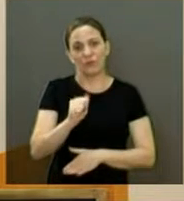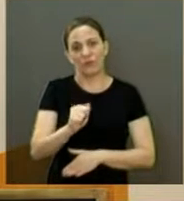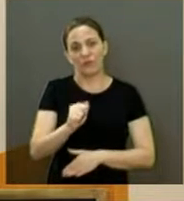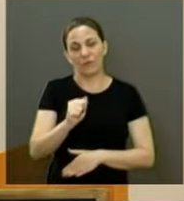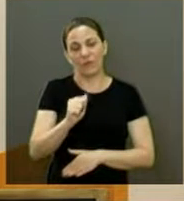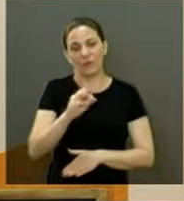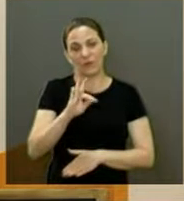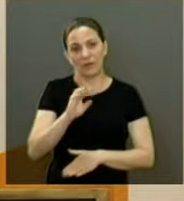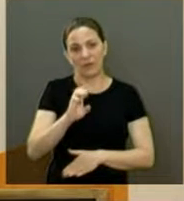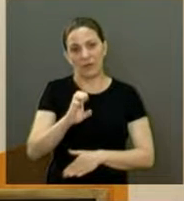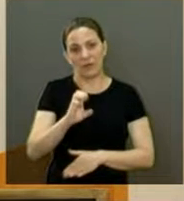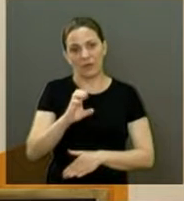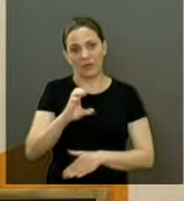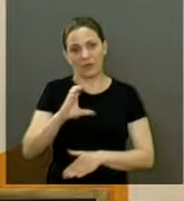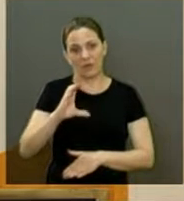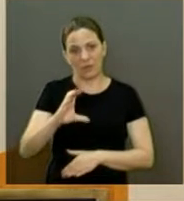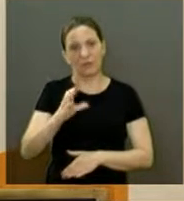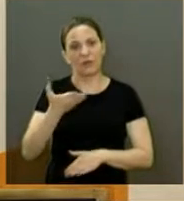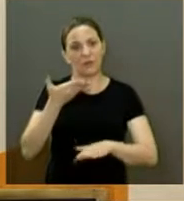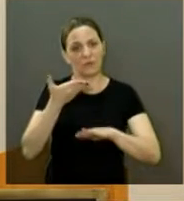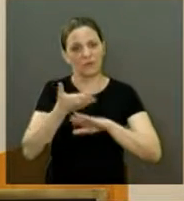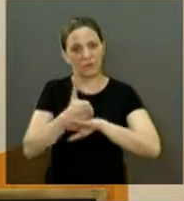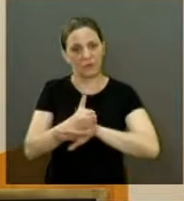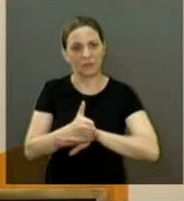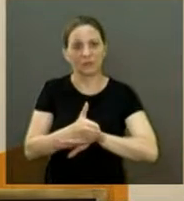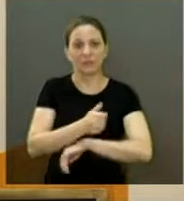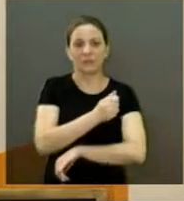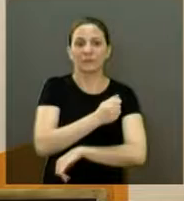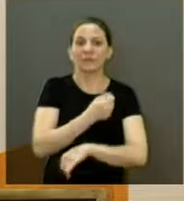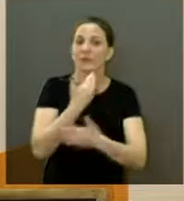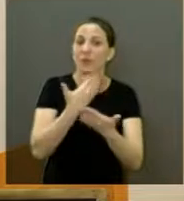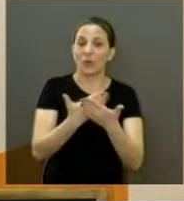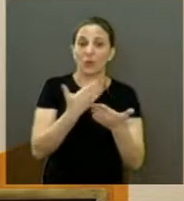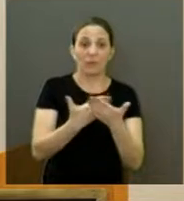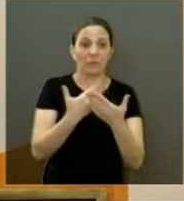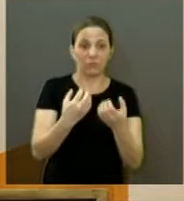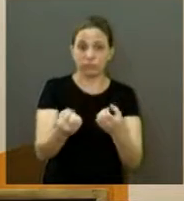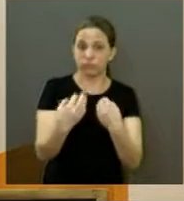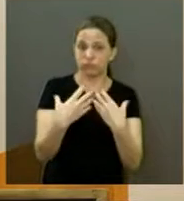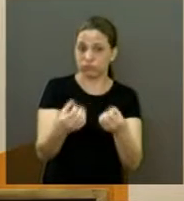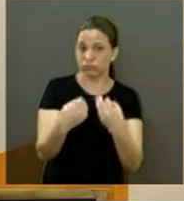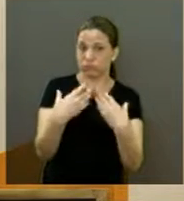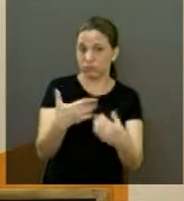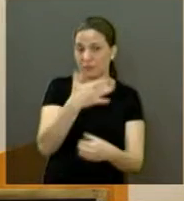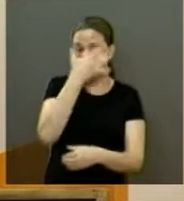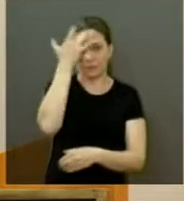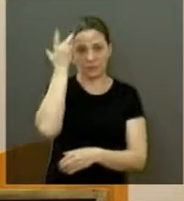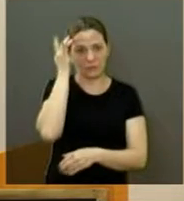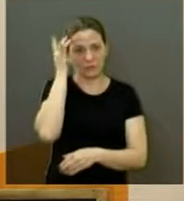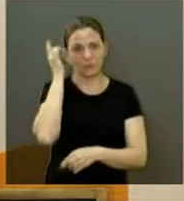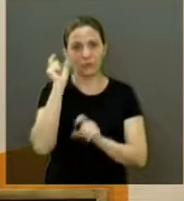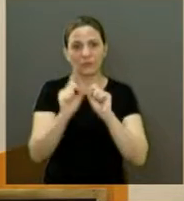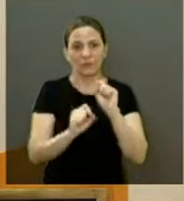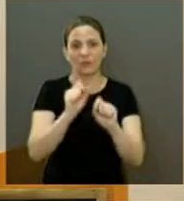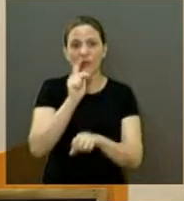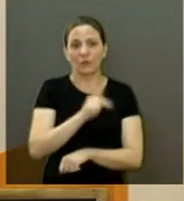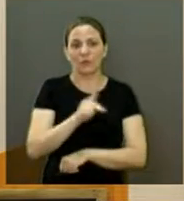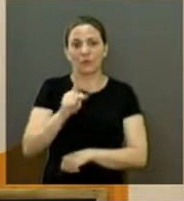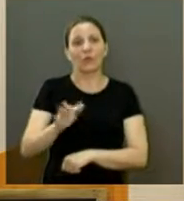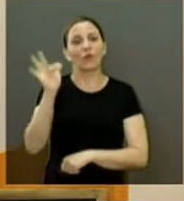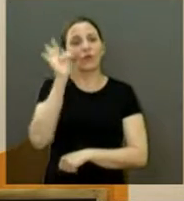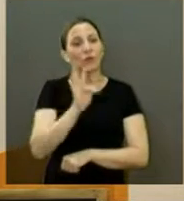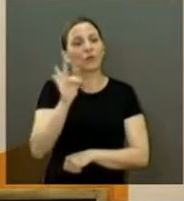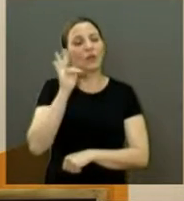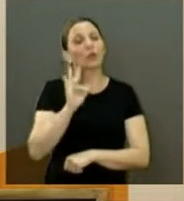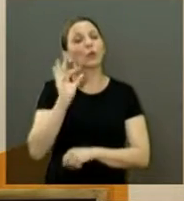gente aqui lá é uma aula que você tem das pessoas que professor de faculdade vai só te